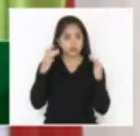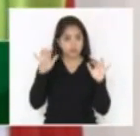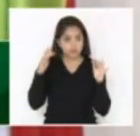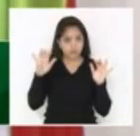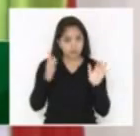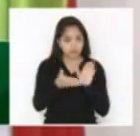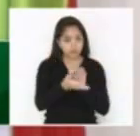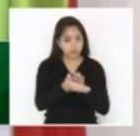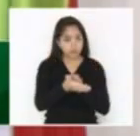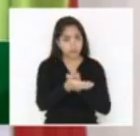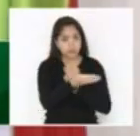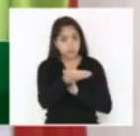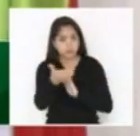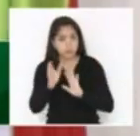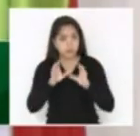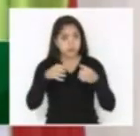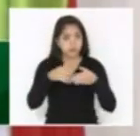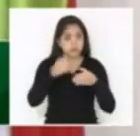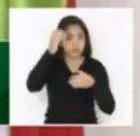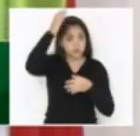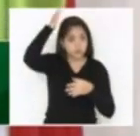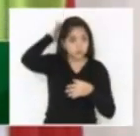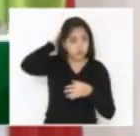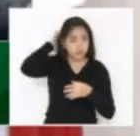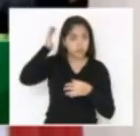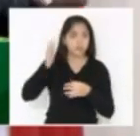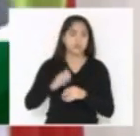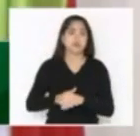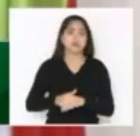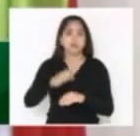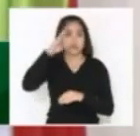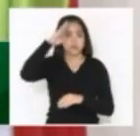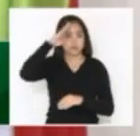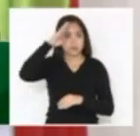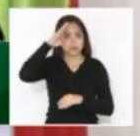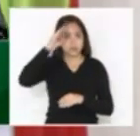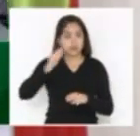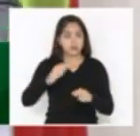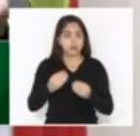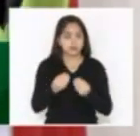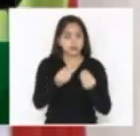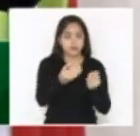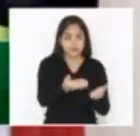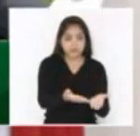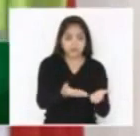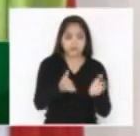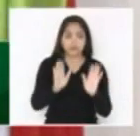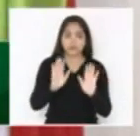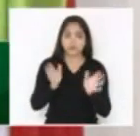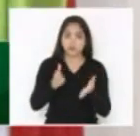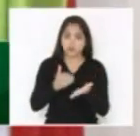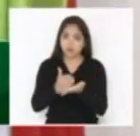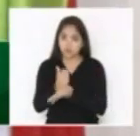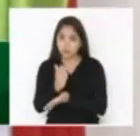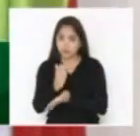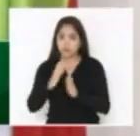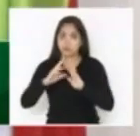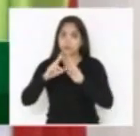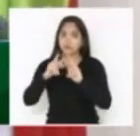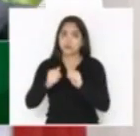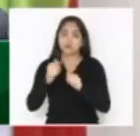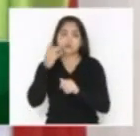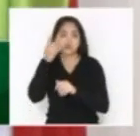bombeiros militares, deputado Kennedy Nunes. E nós vamos entregar agora, então, já aprovado por todos os